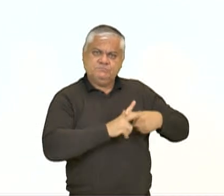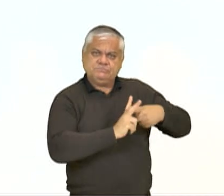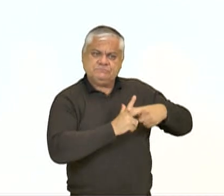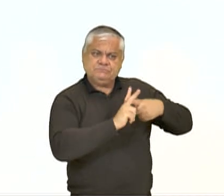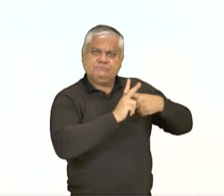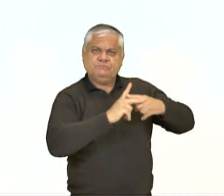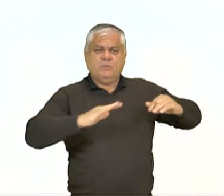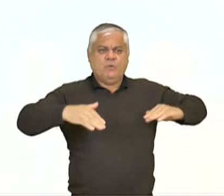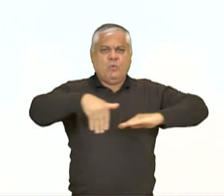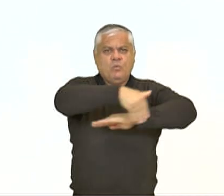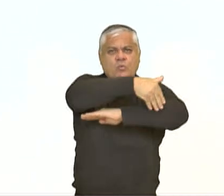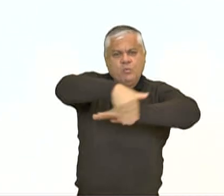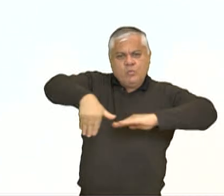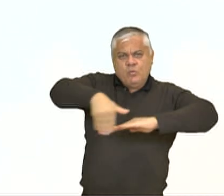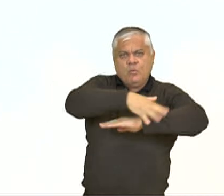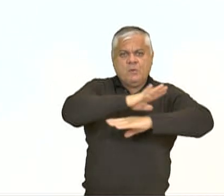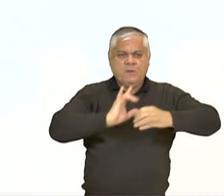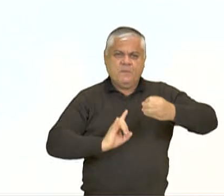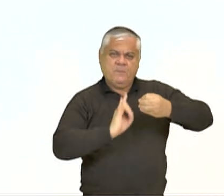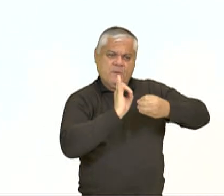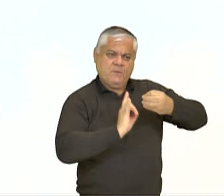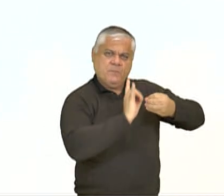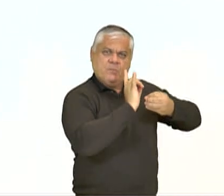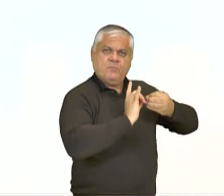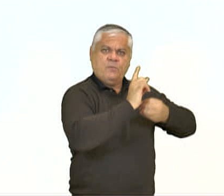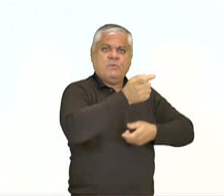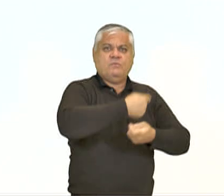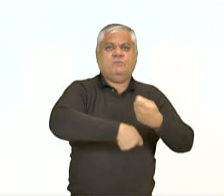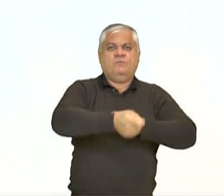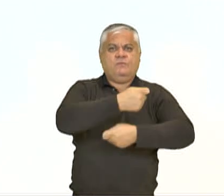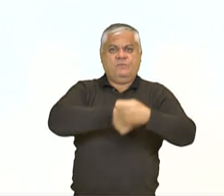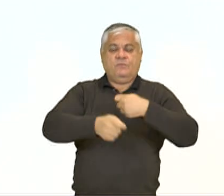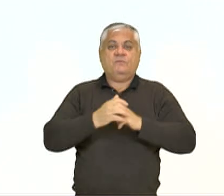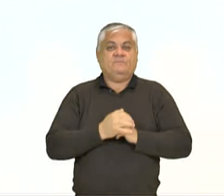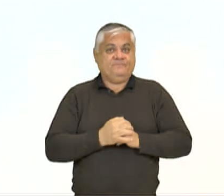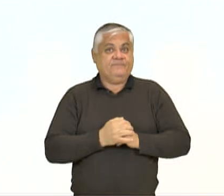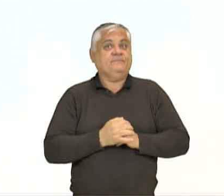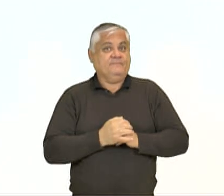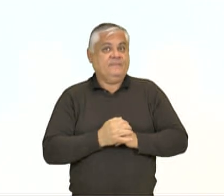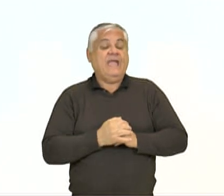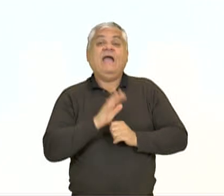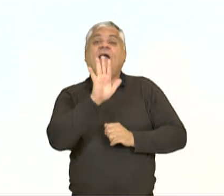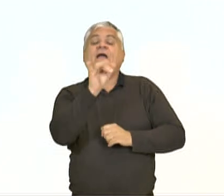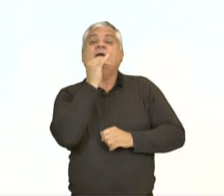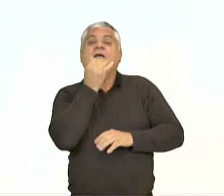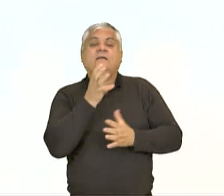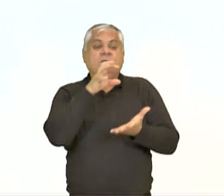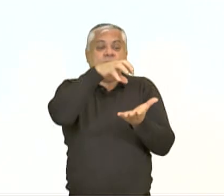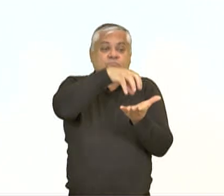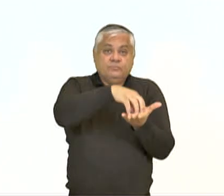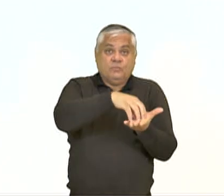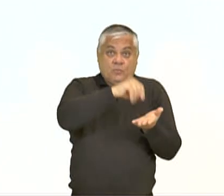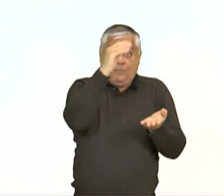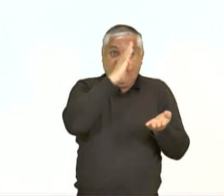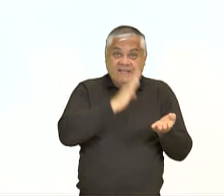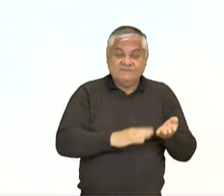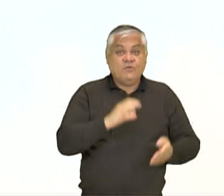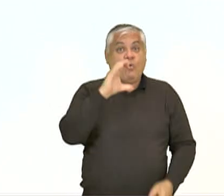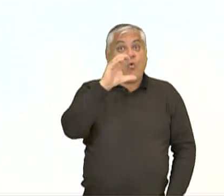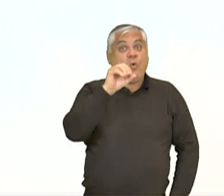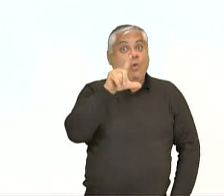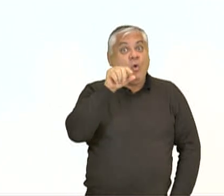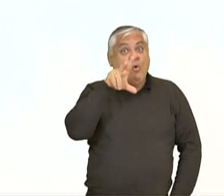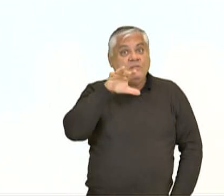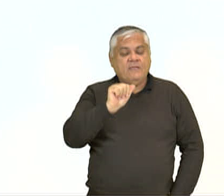um dinamismo comercial para cá. Até que, inclusive, essa colônia, que é o Brasil, acaba